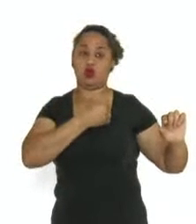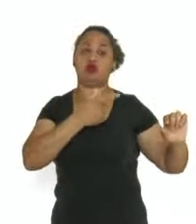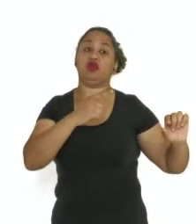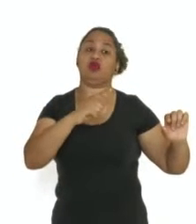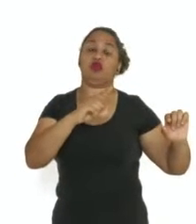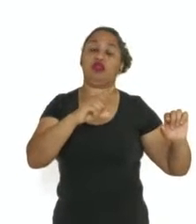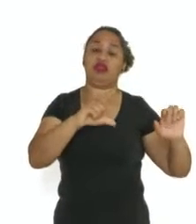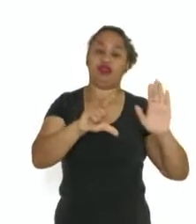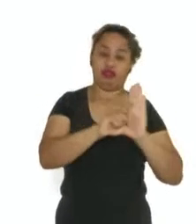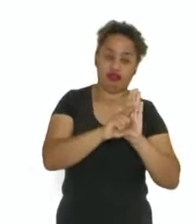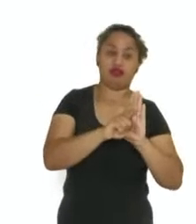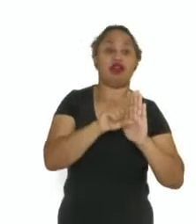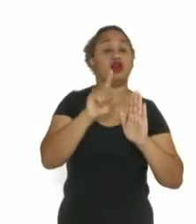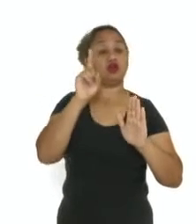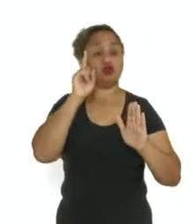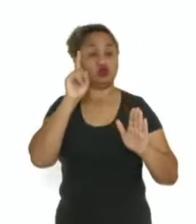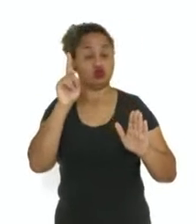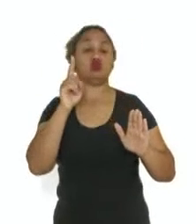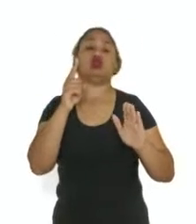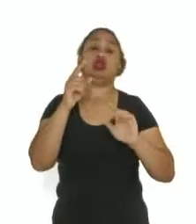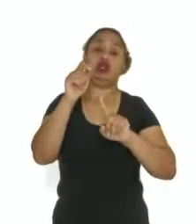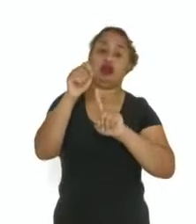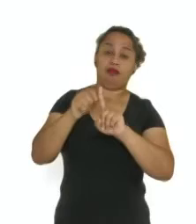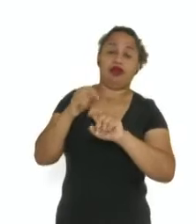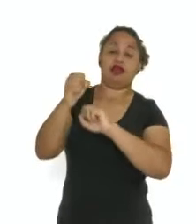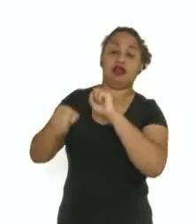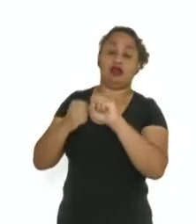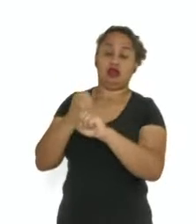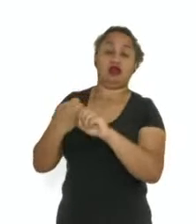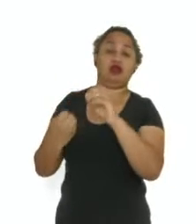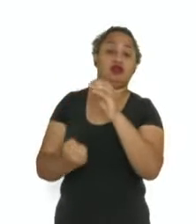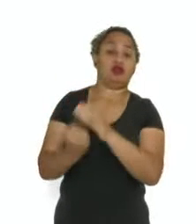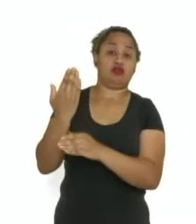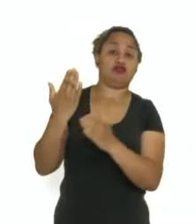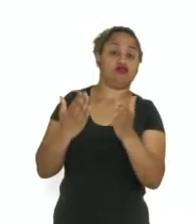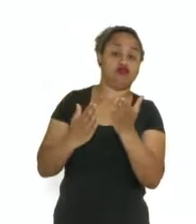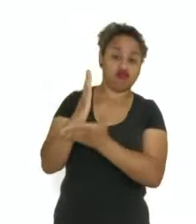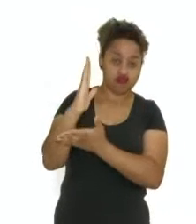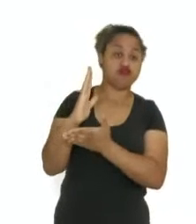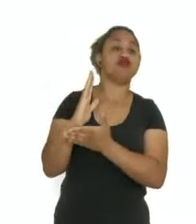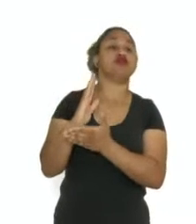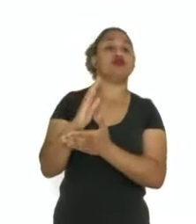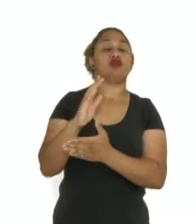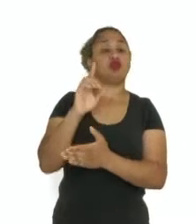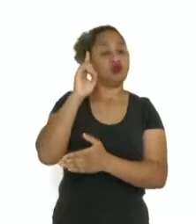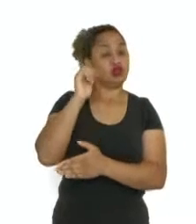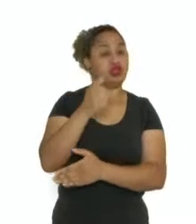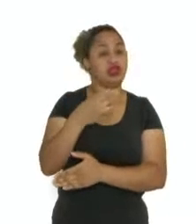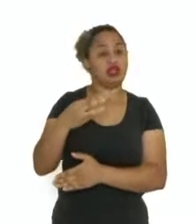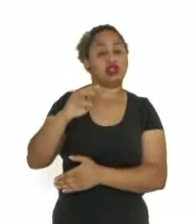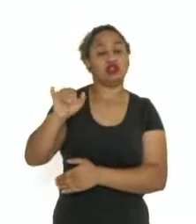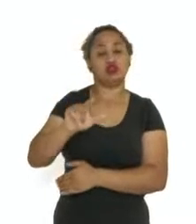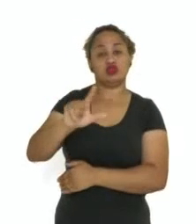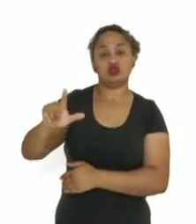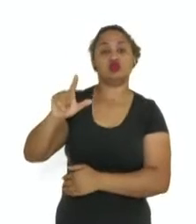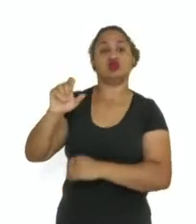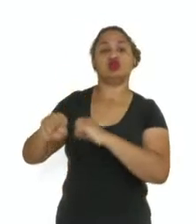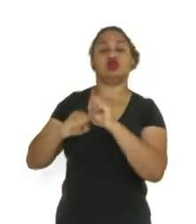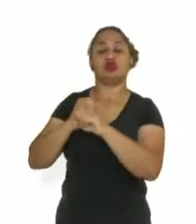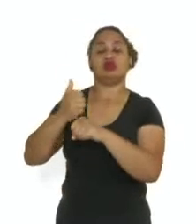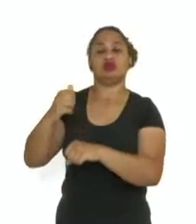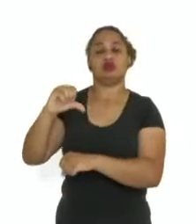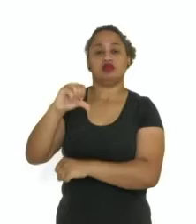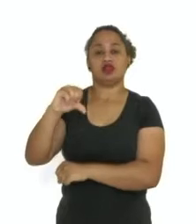8.069, a sua data de criação, quando ela foi aprovada, de 13 de julho de 1990,